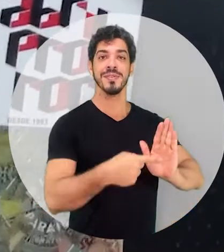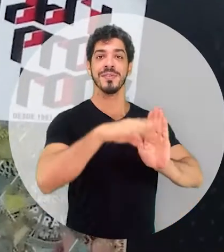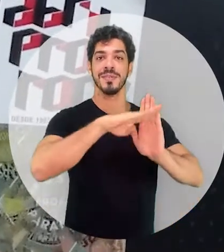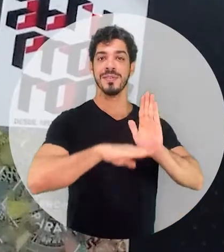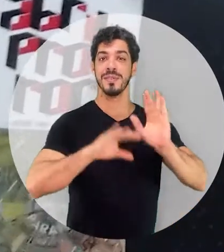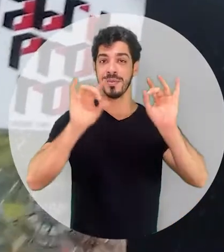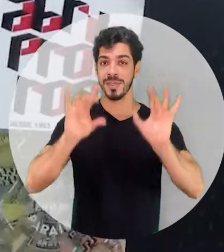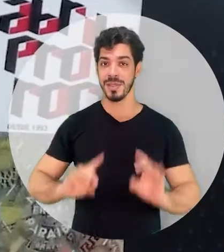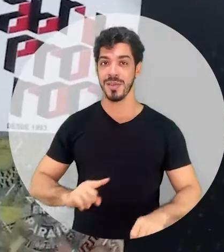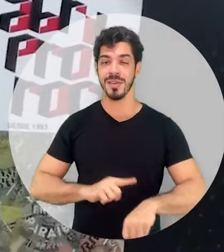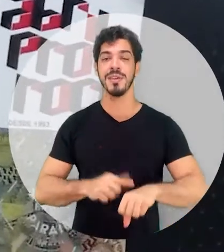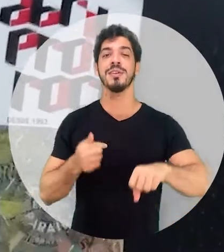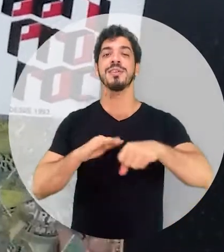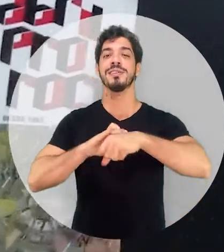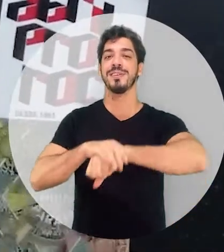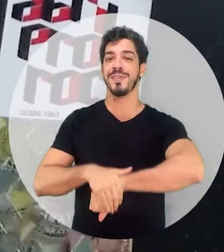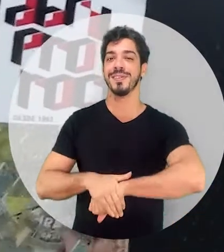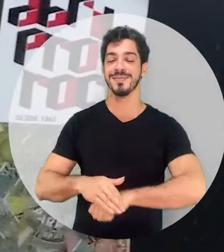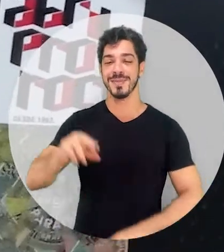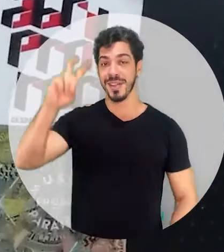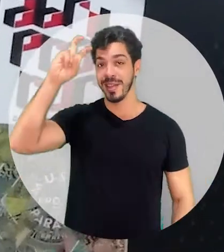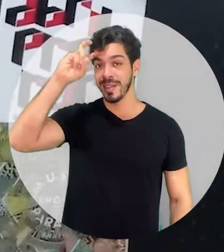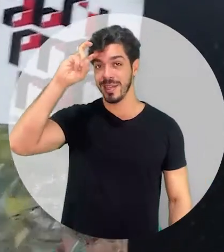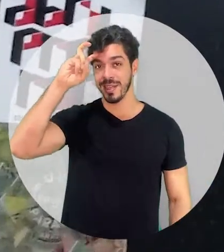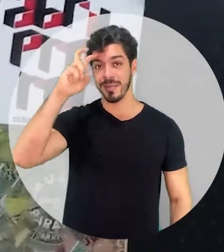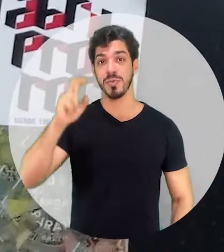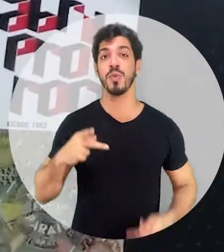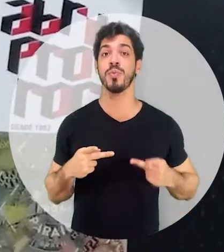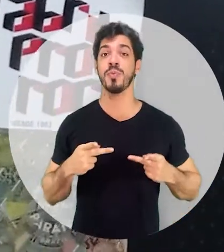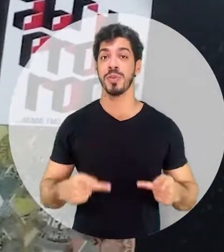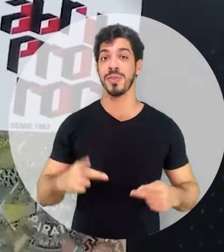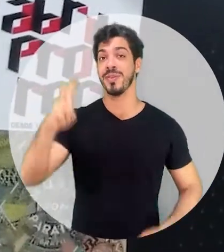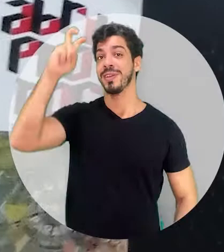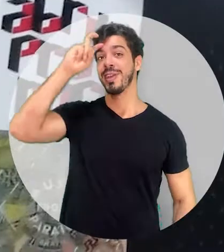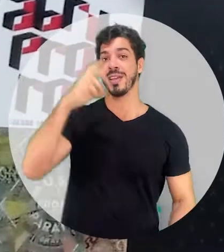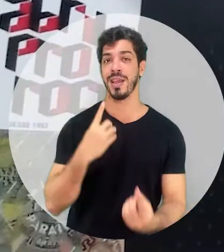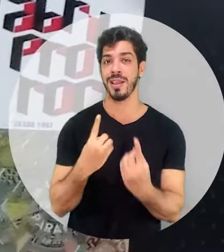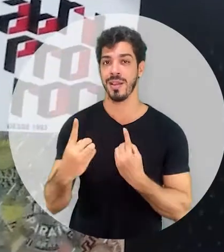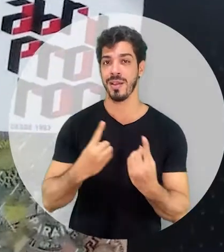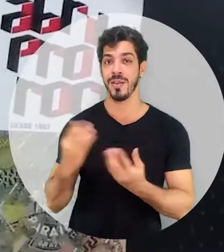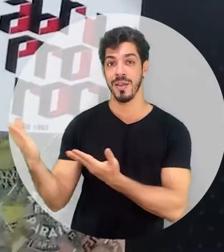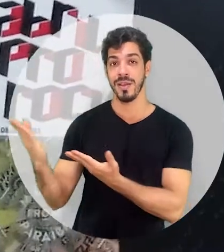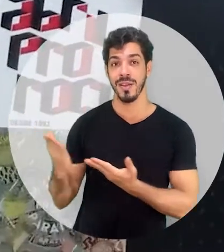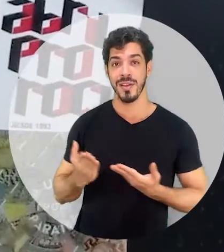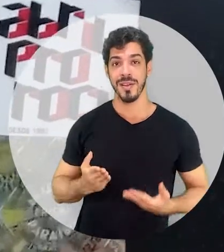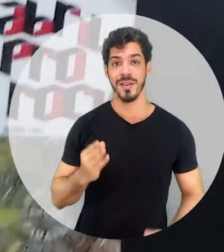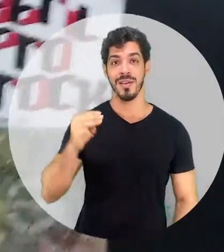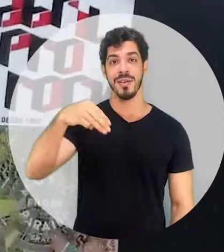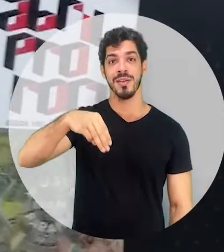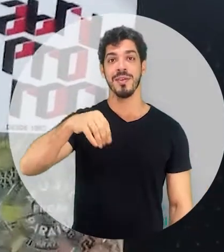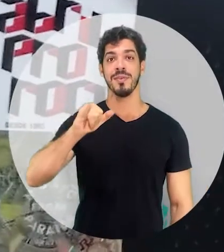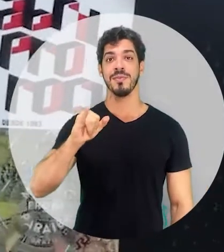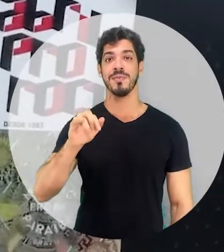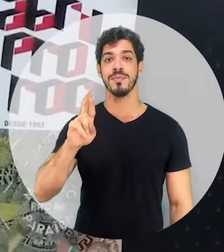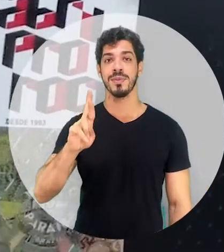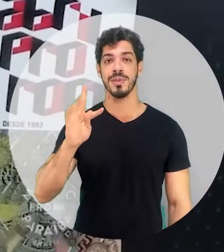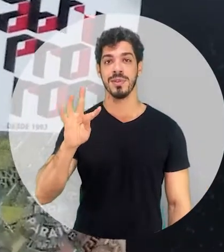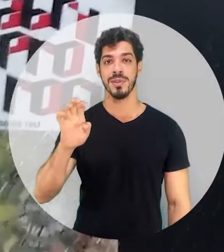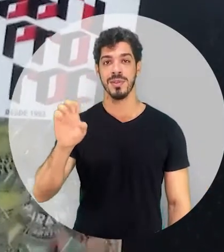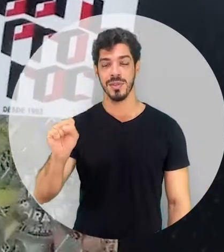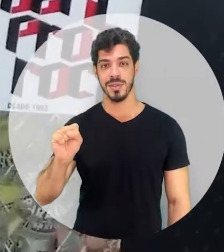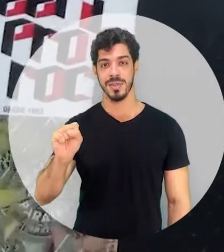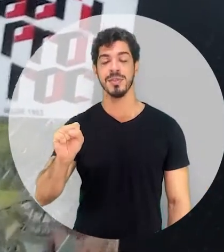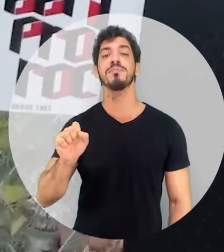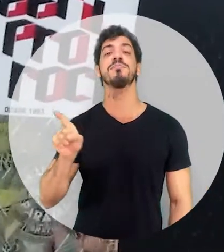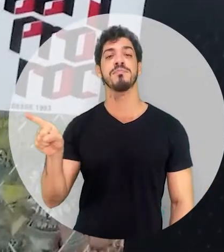noite. Na quinta-feira, o Quintas Dialógicas recebe Mirti Sulpino, da Festa Literária de